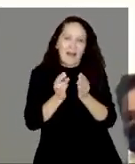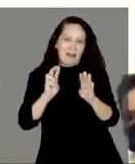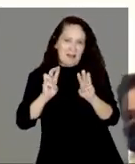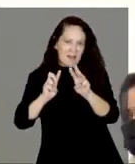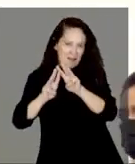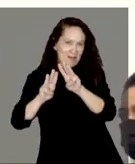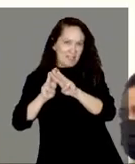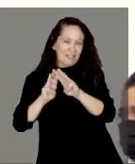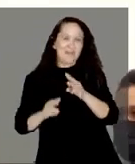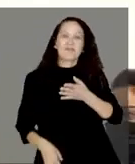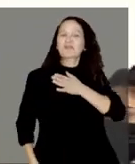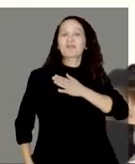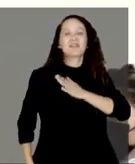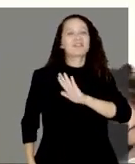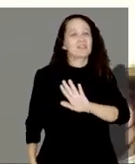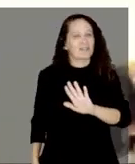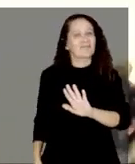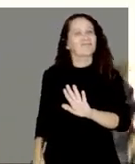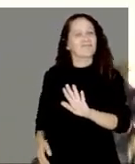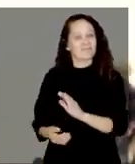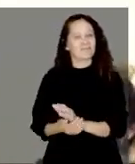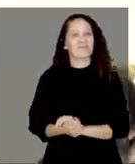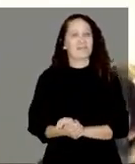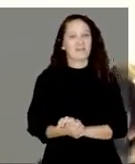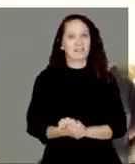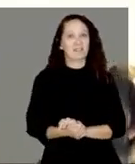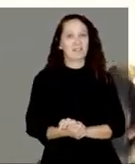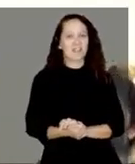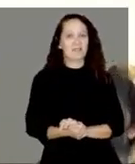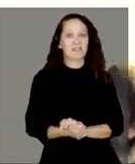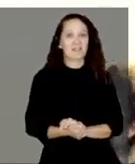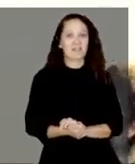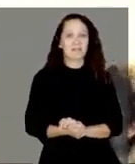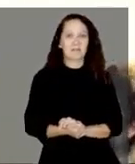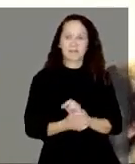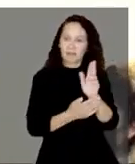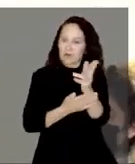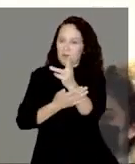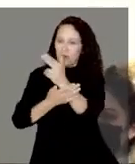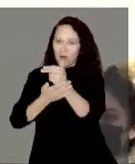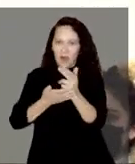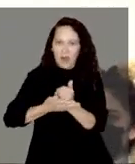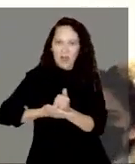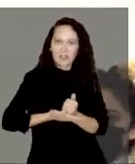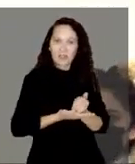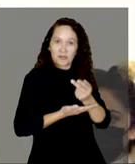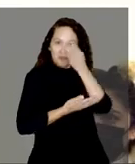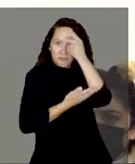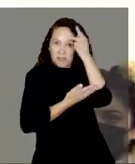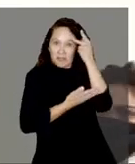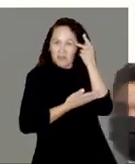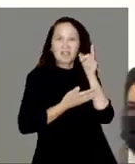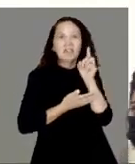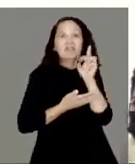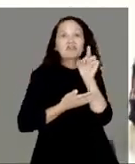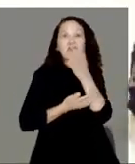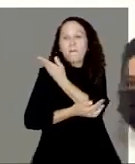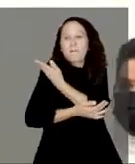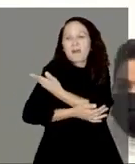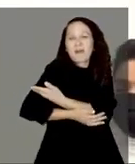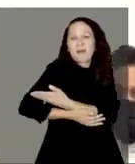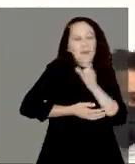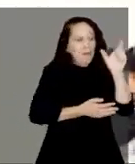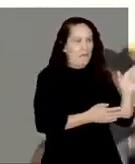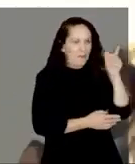esse país aqui foi o último país a abolir a escravidão. Esse país aqui foi o último país da América do